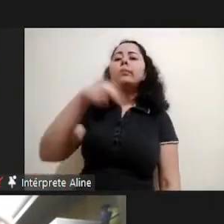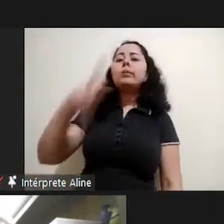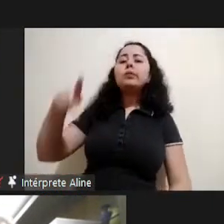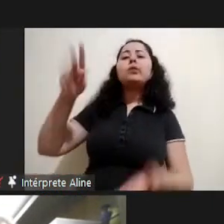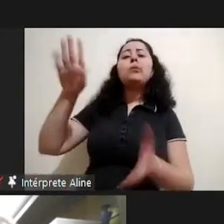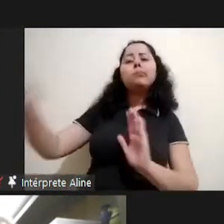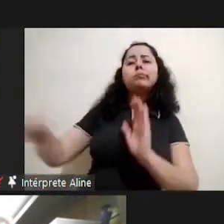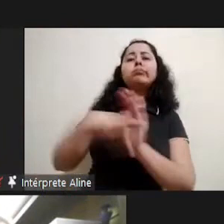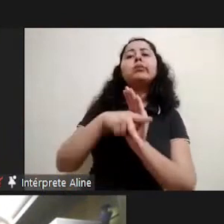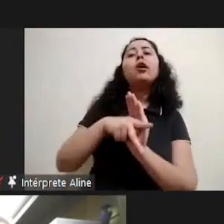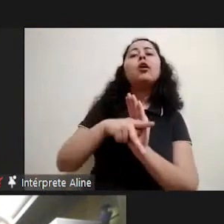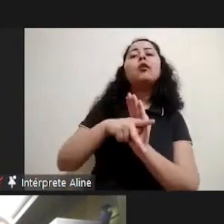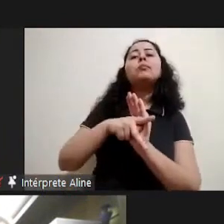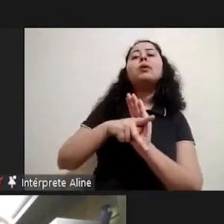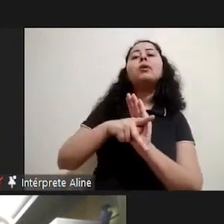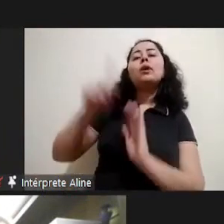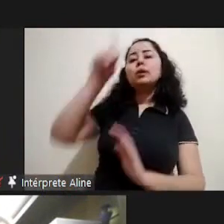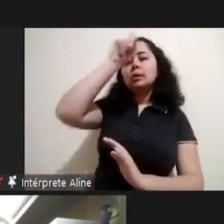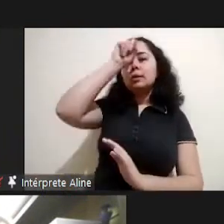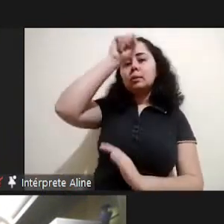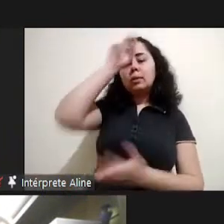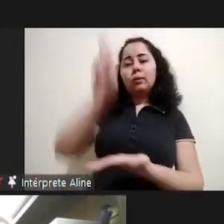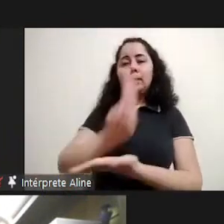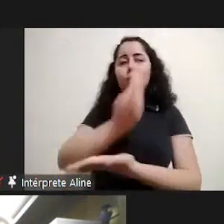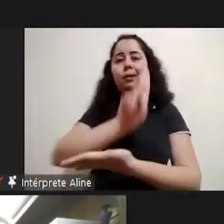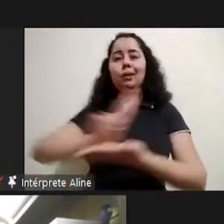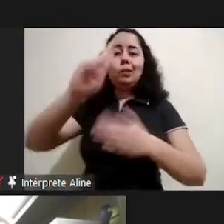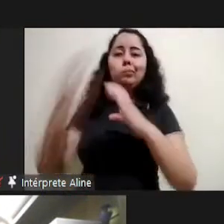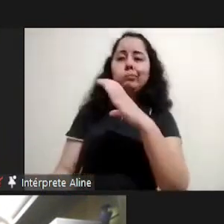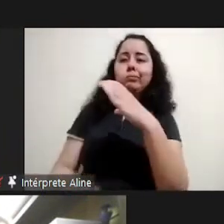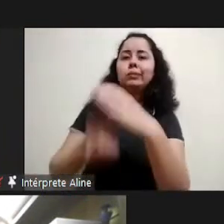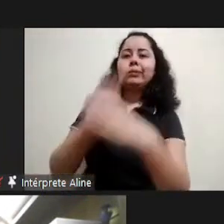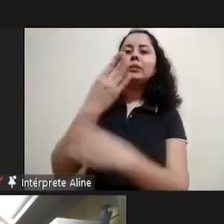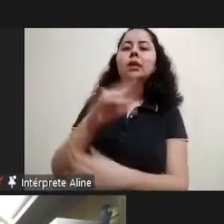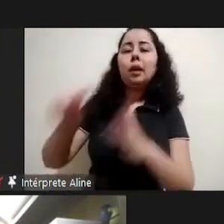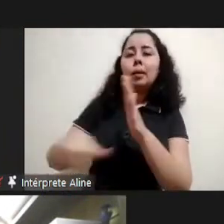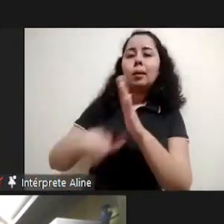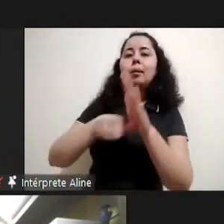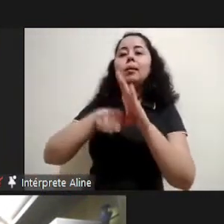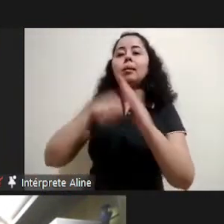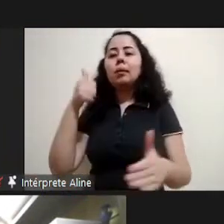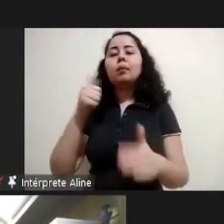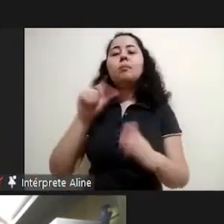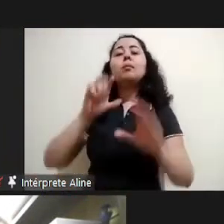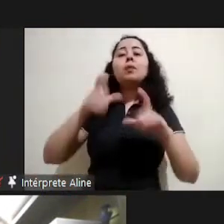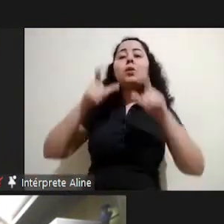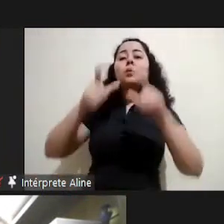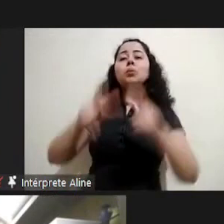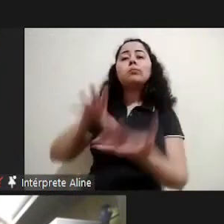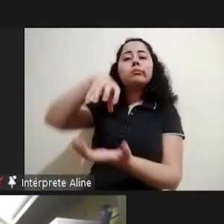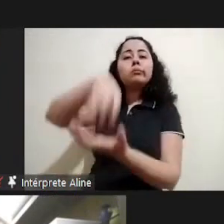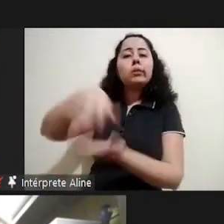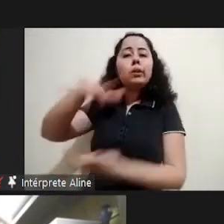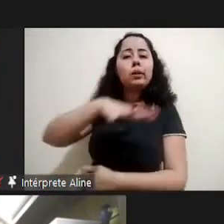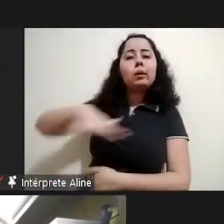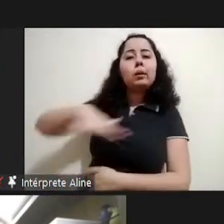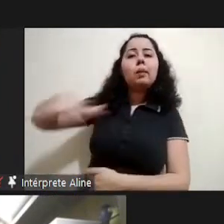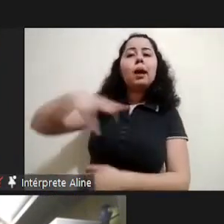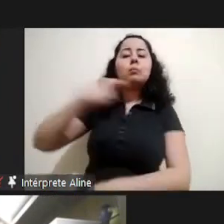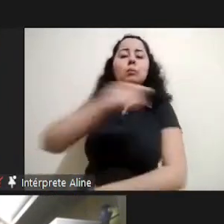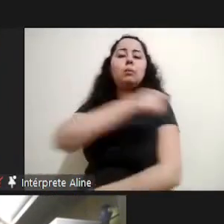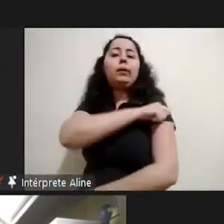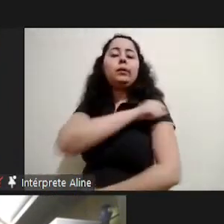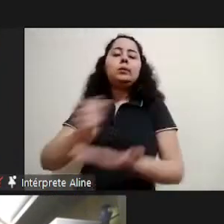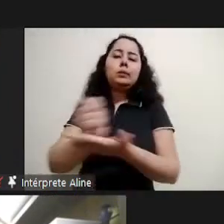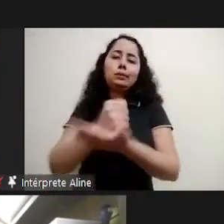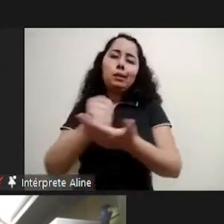a primeira residência em análises clínicas instituída no Brasil, um marco para a formação acadêmica do aluno de farmácia, sendo ele, em vários